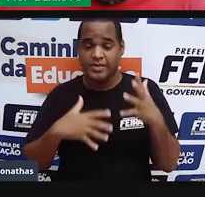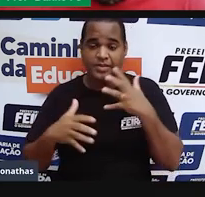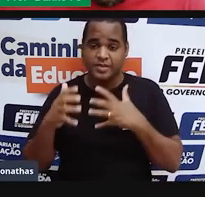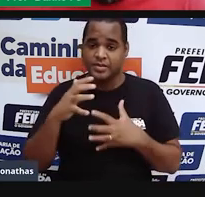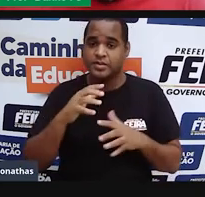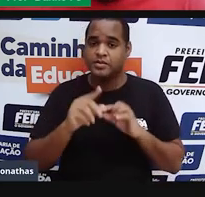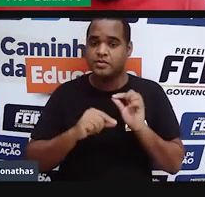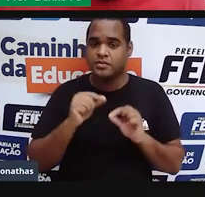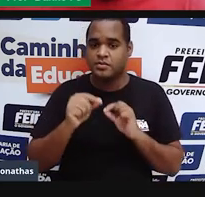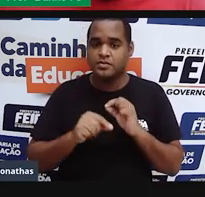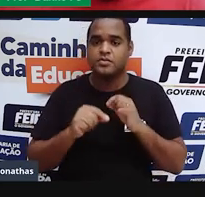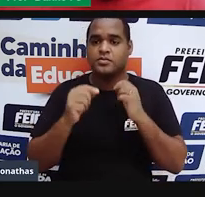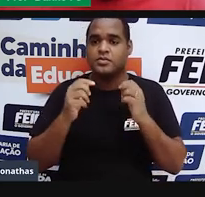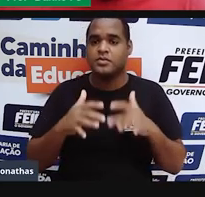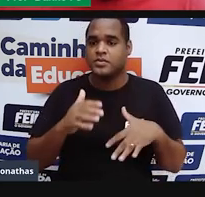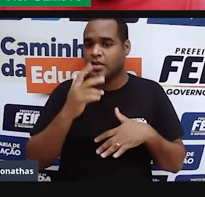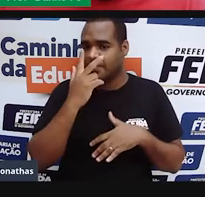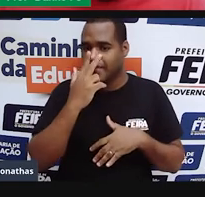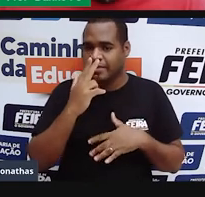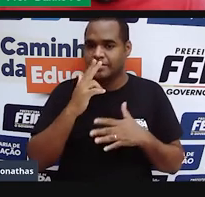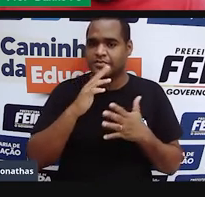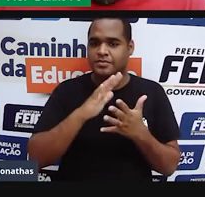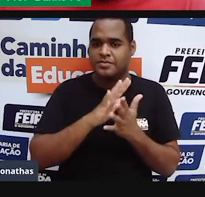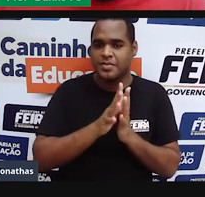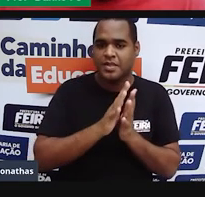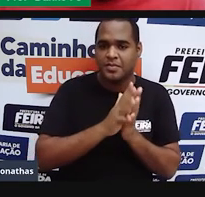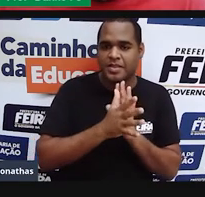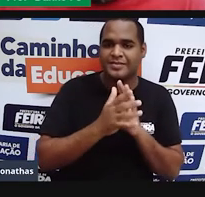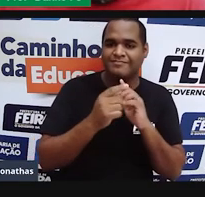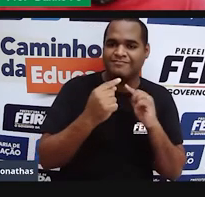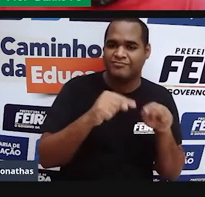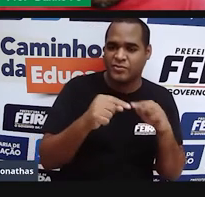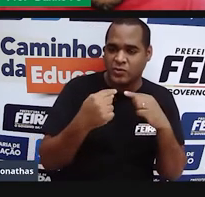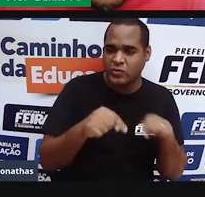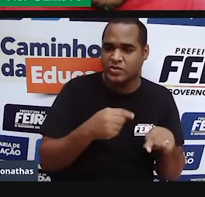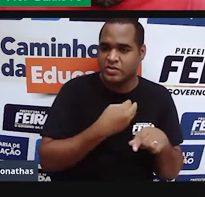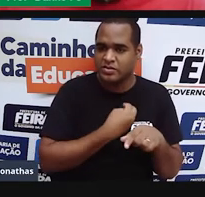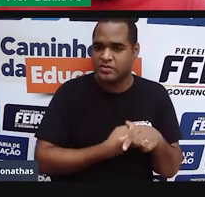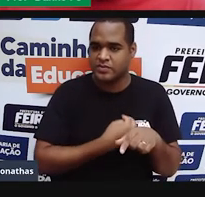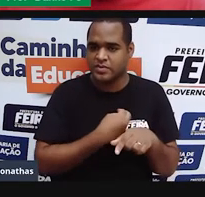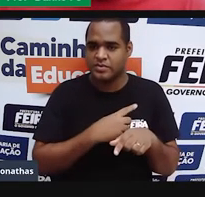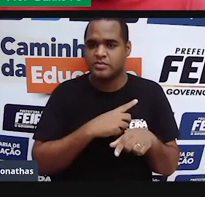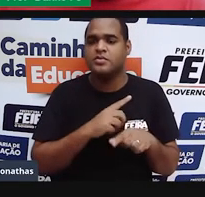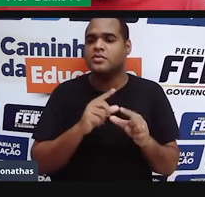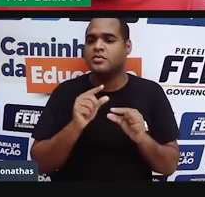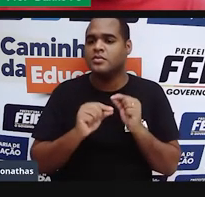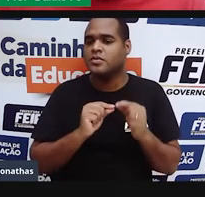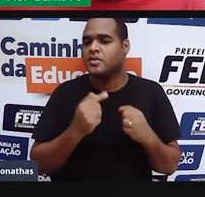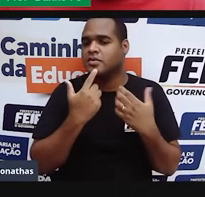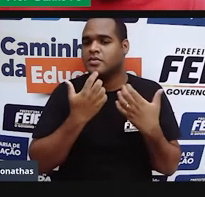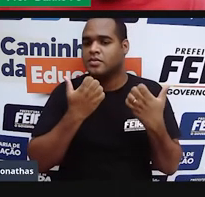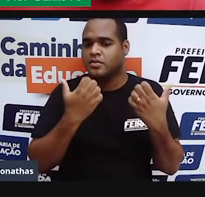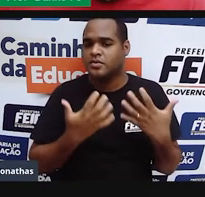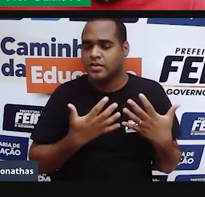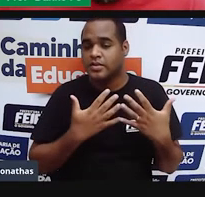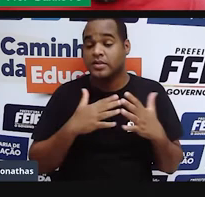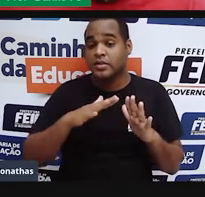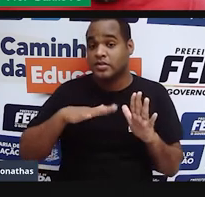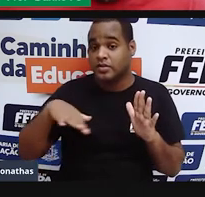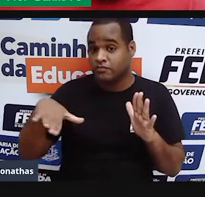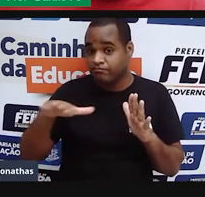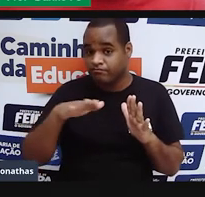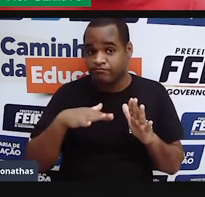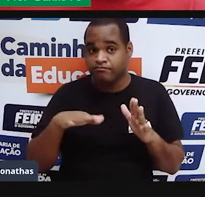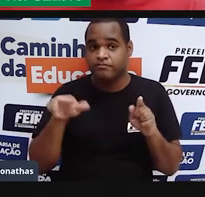e eles acabam sendo derrotados no conflito. Só que entre a neutralização da